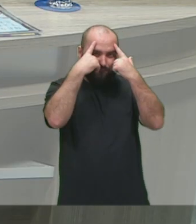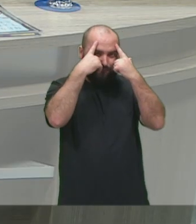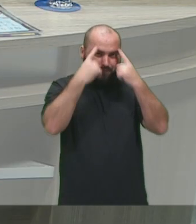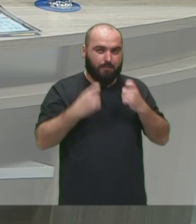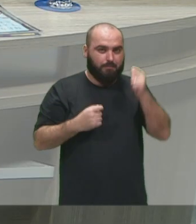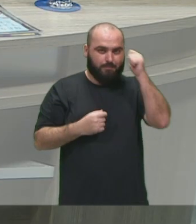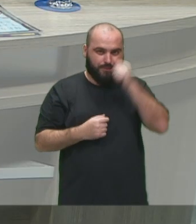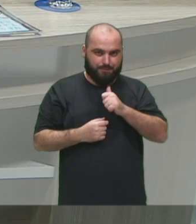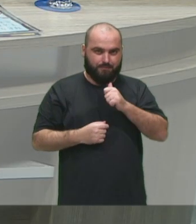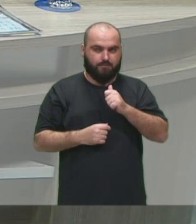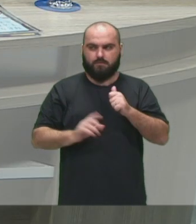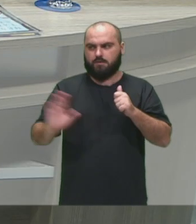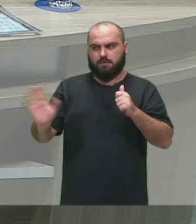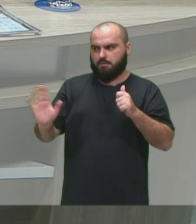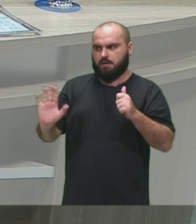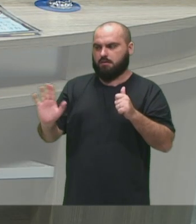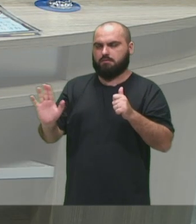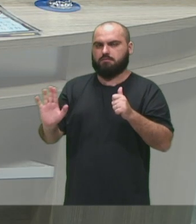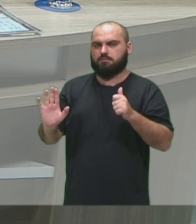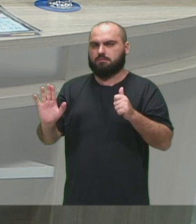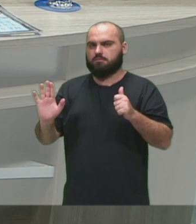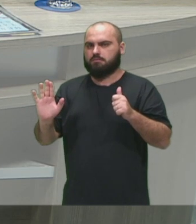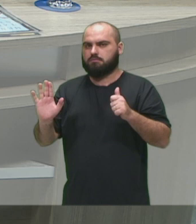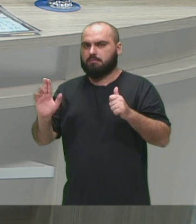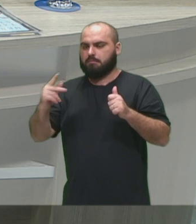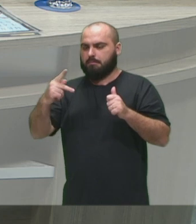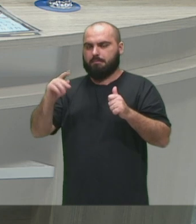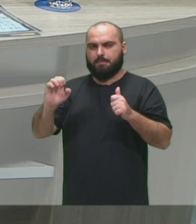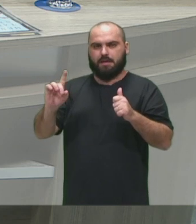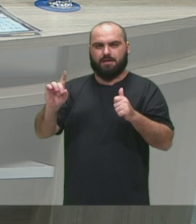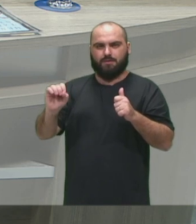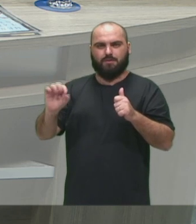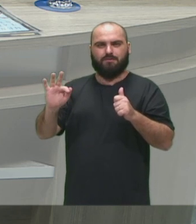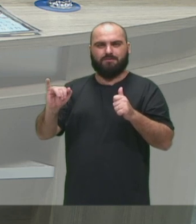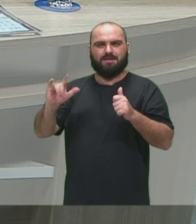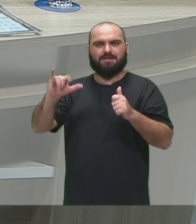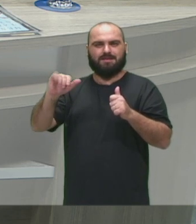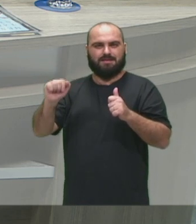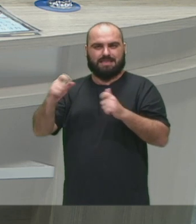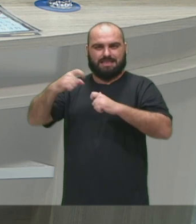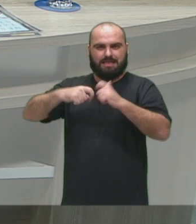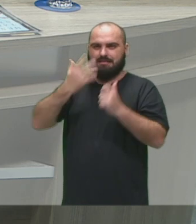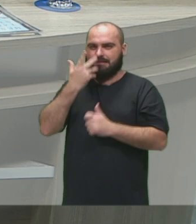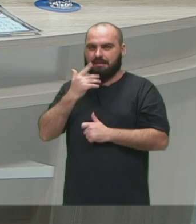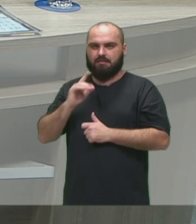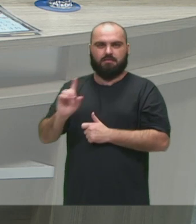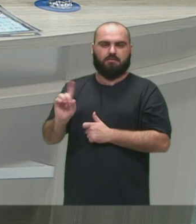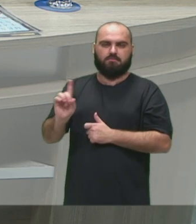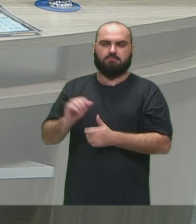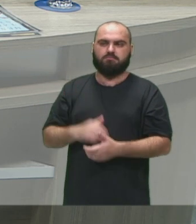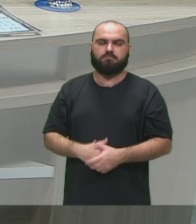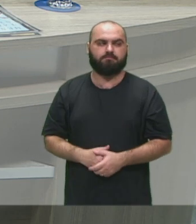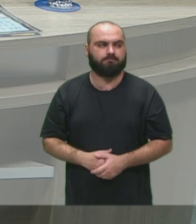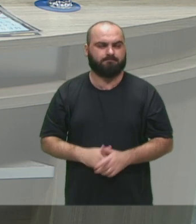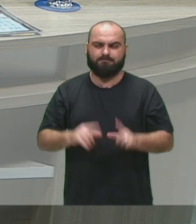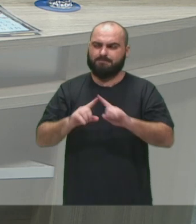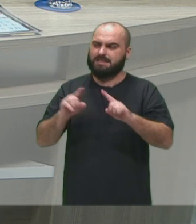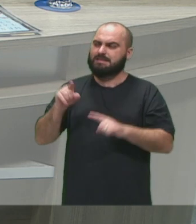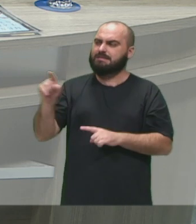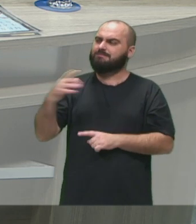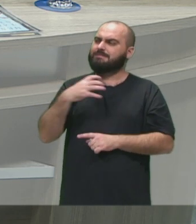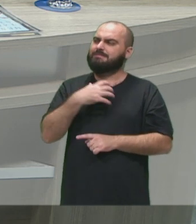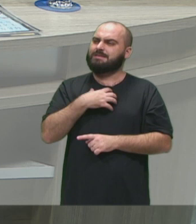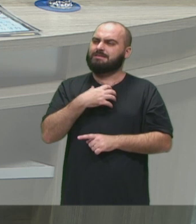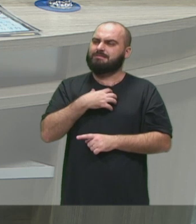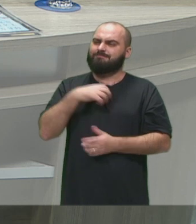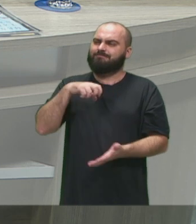nesse caso, mulheres, né? Não era exatamente a questão da pedofilia. Mas também isso traz alguma impunidade, mas também a gente